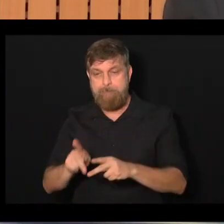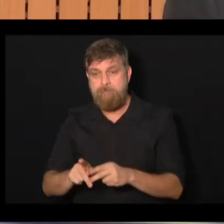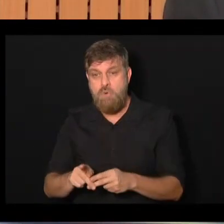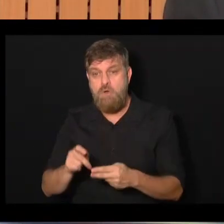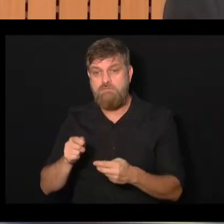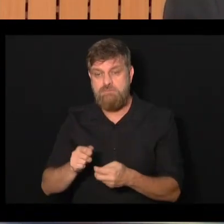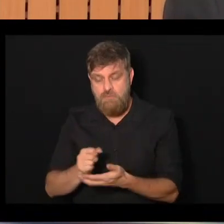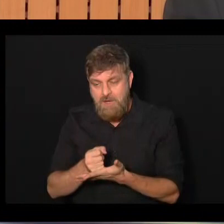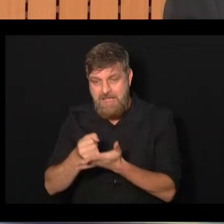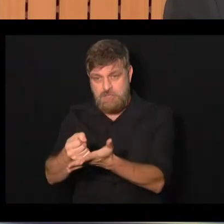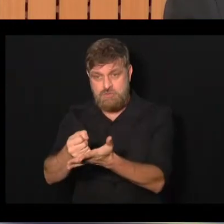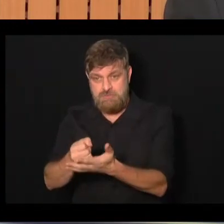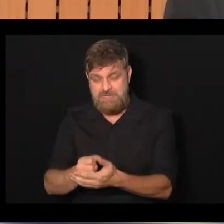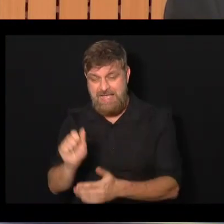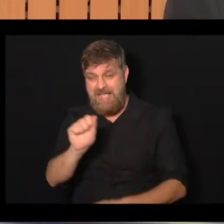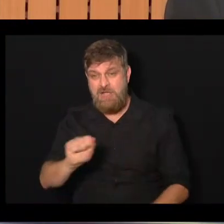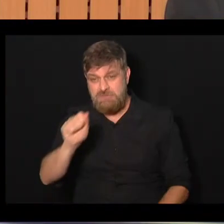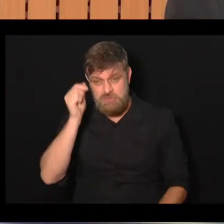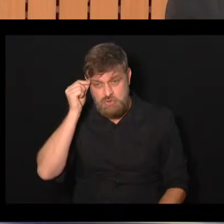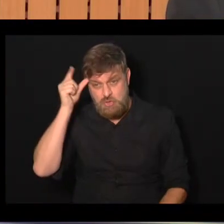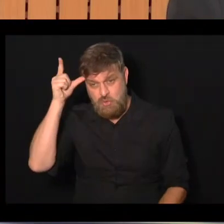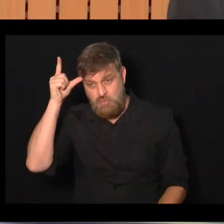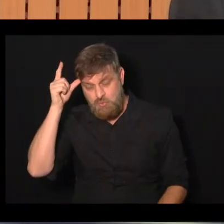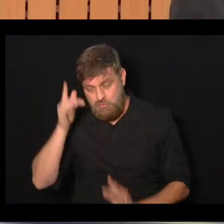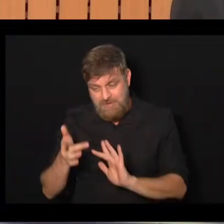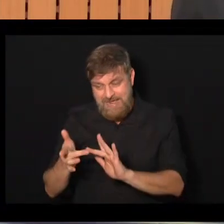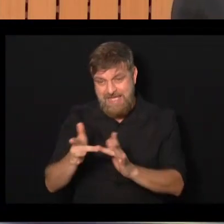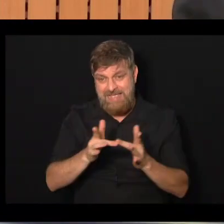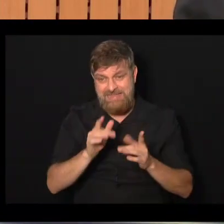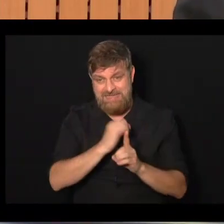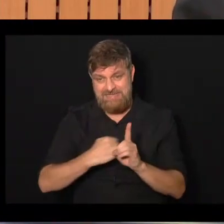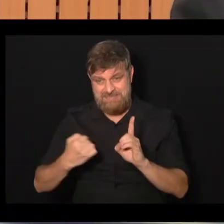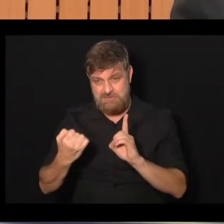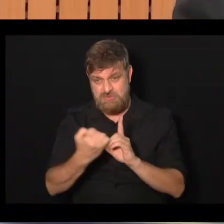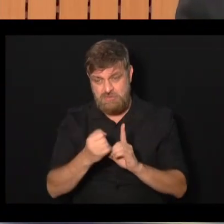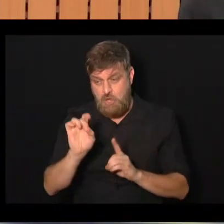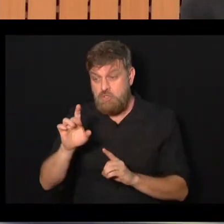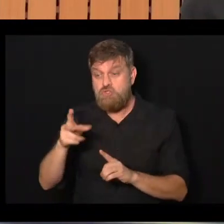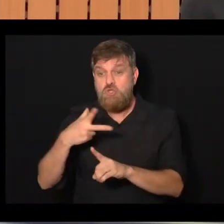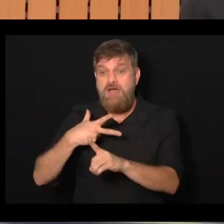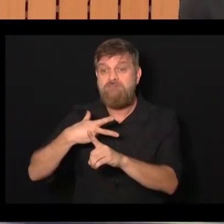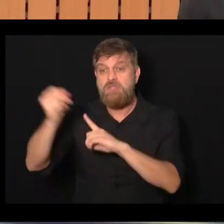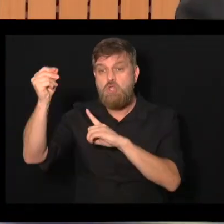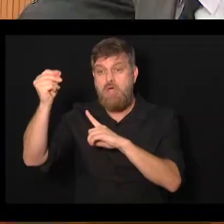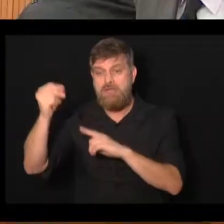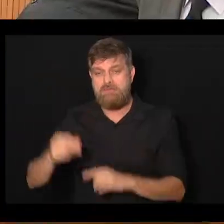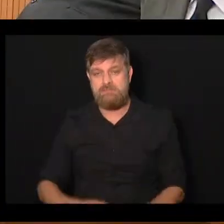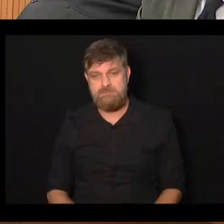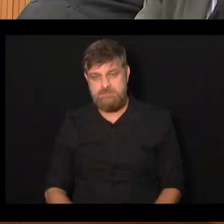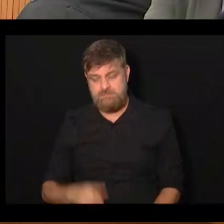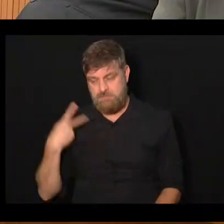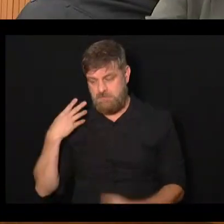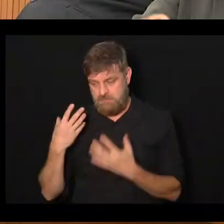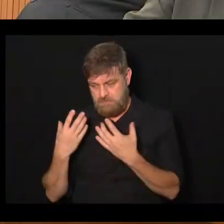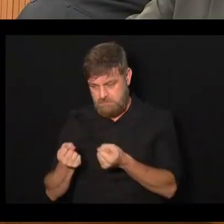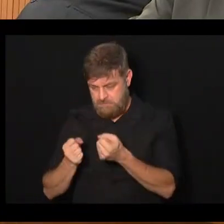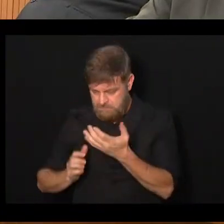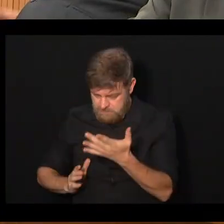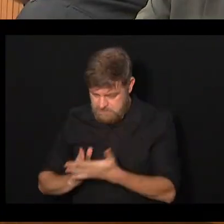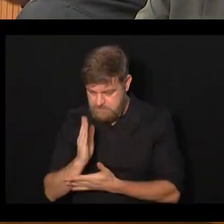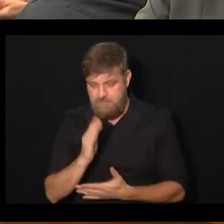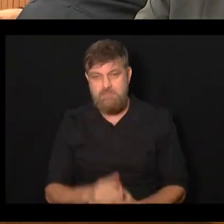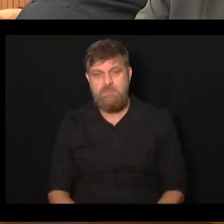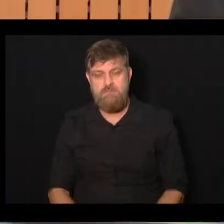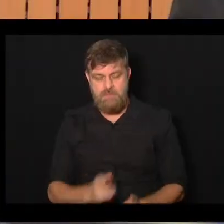de cultura, recuperação e integração social, só Vitória. Em discussão, vereadores favoráveis permaneçam como estão.